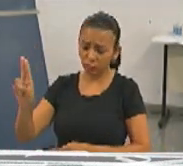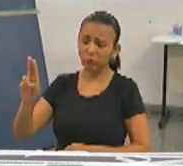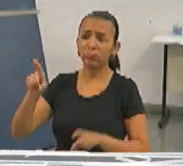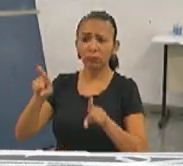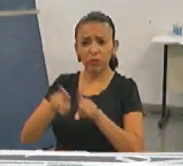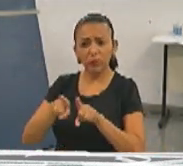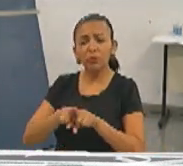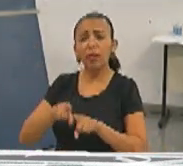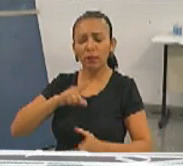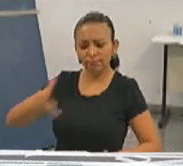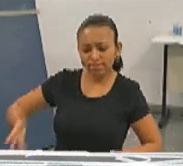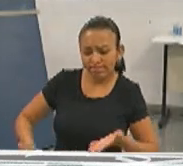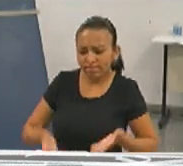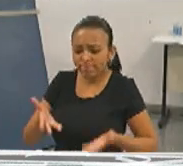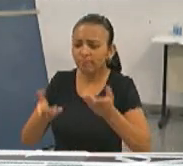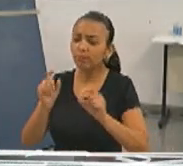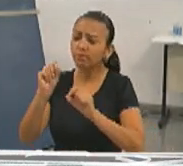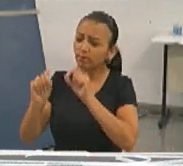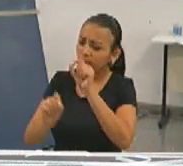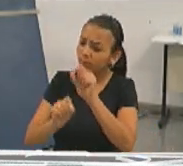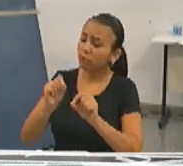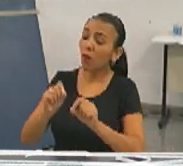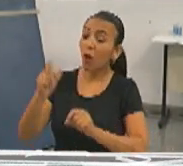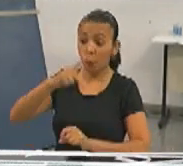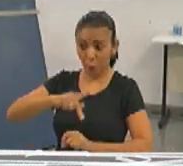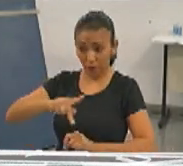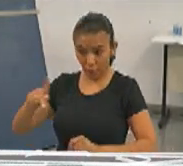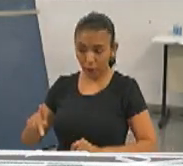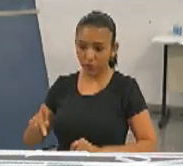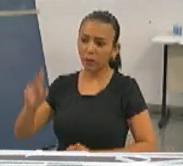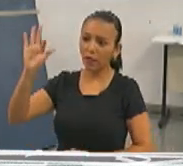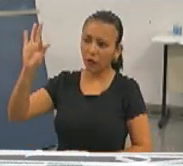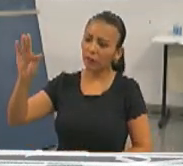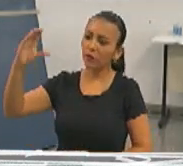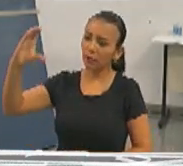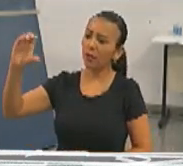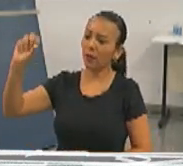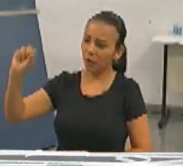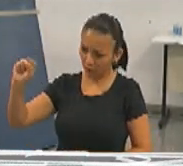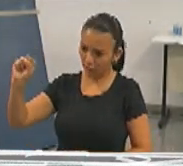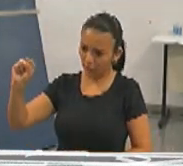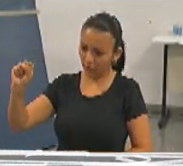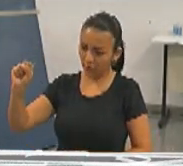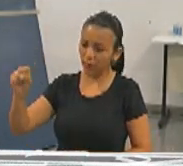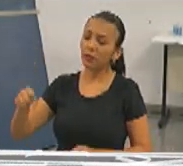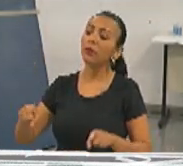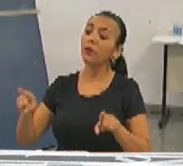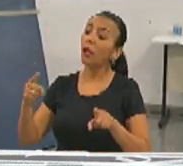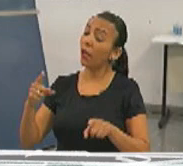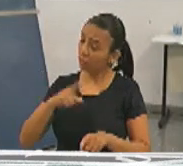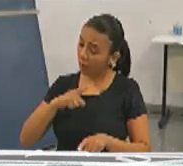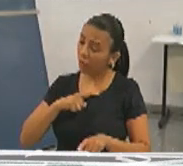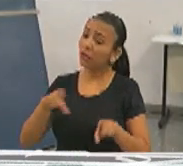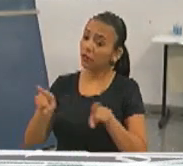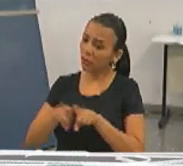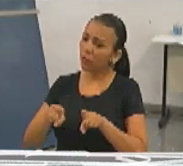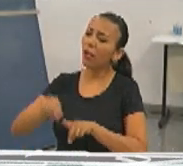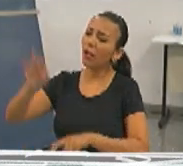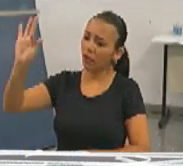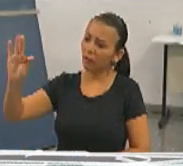gente incentiva, falamos com os professores, tanto da FCS, porque como é um órgão suplementar, nós temos FCS, FCBA,